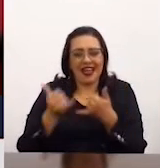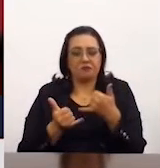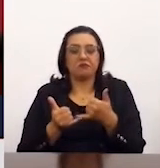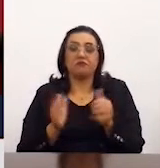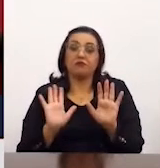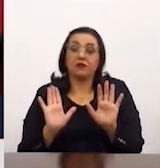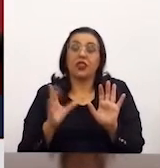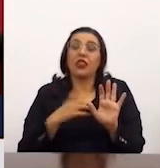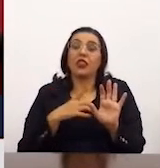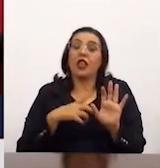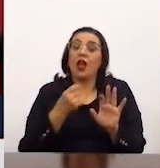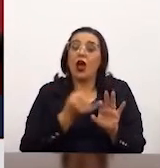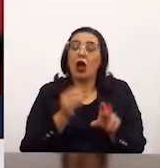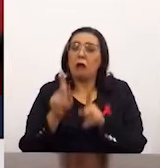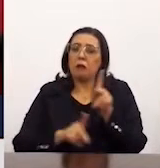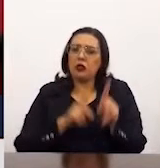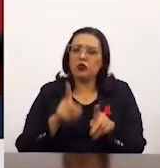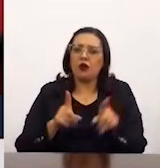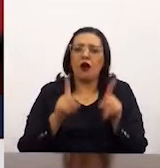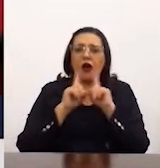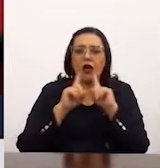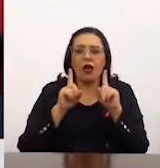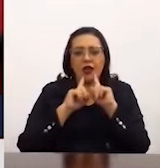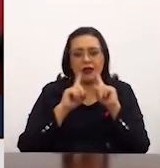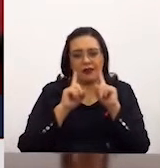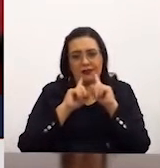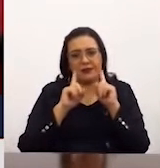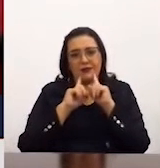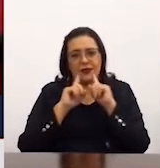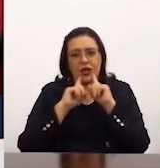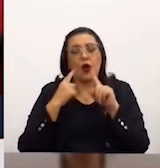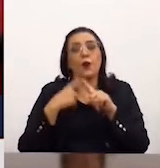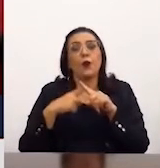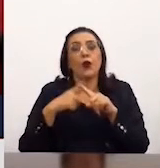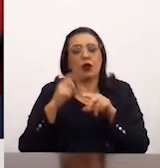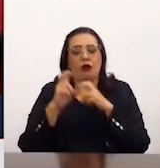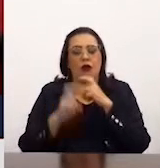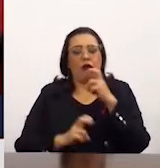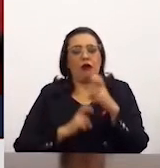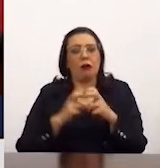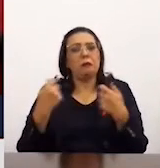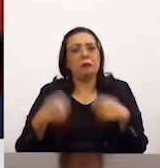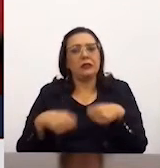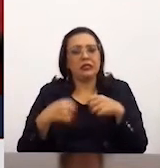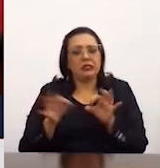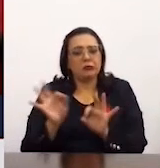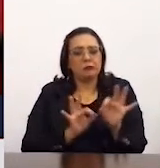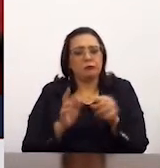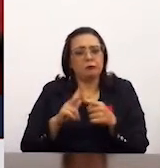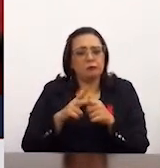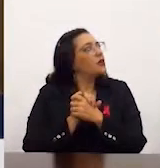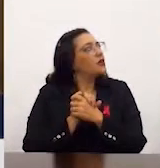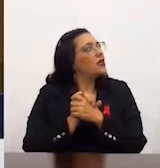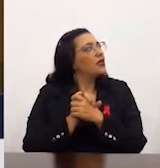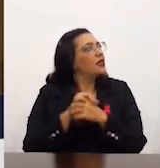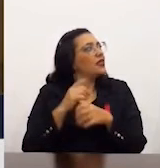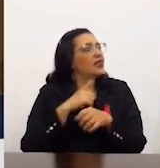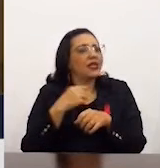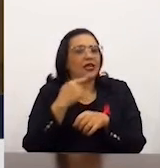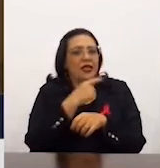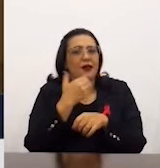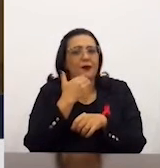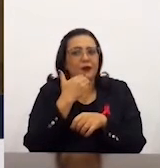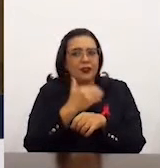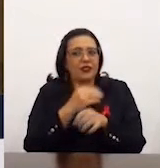mães com seus filhos por ali, né, fazendo uso daquele parquinho. E ele está necessitando, né, de alguns reparos. Eu pedi para